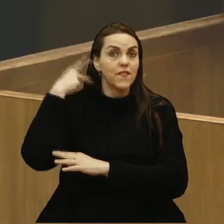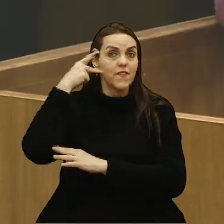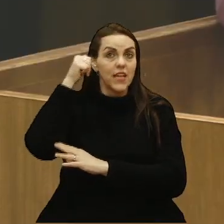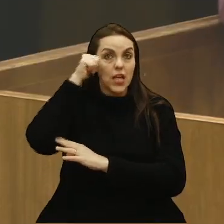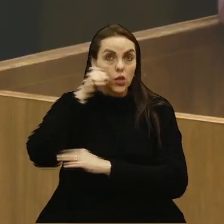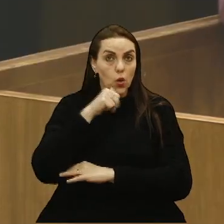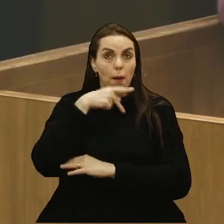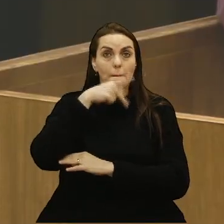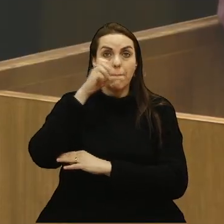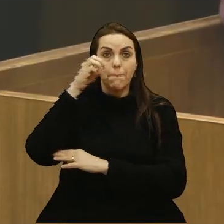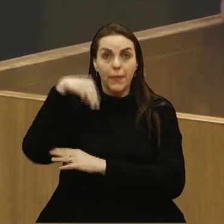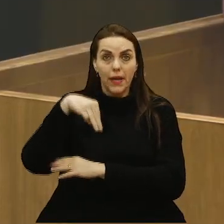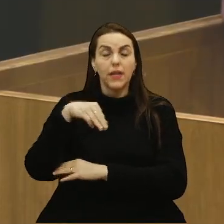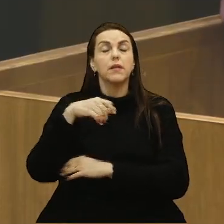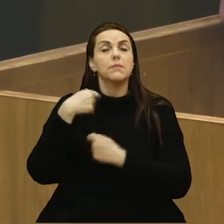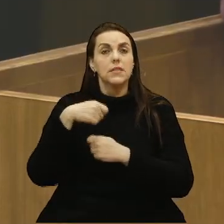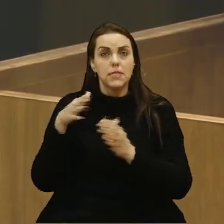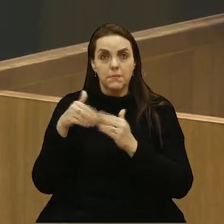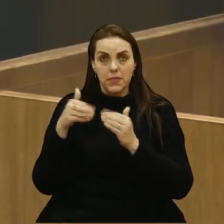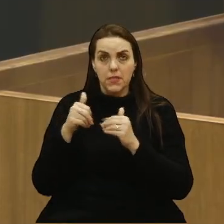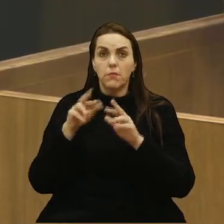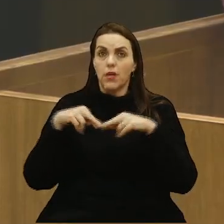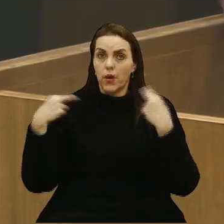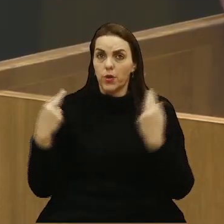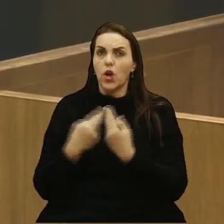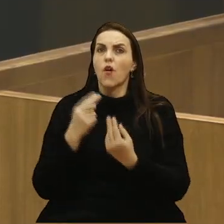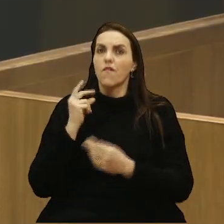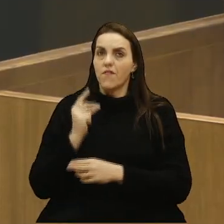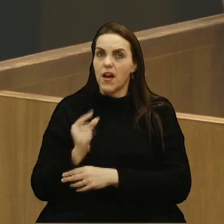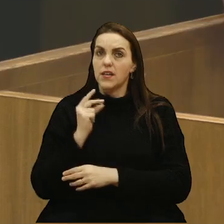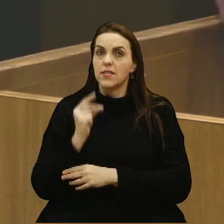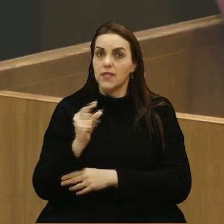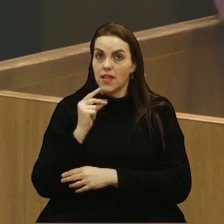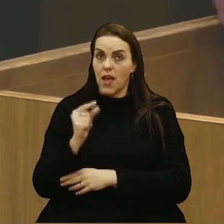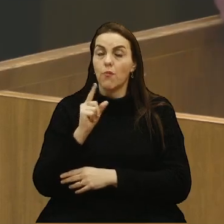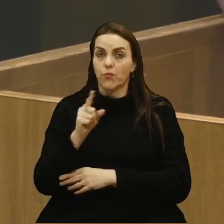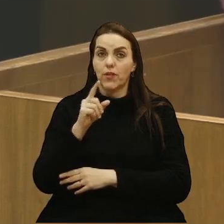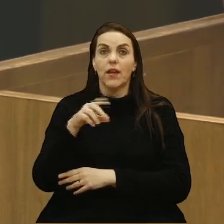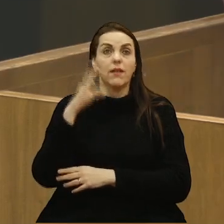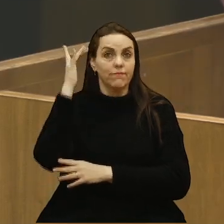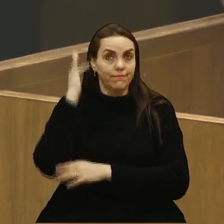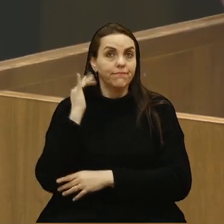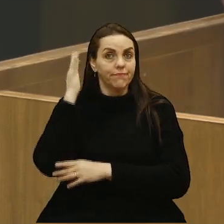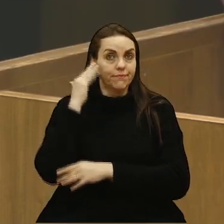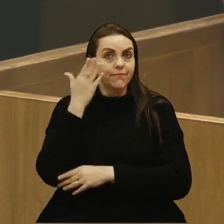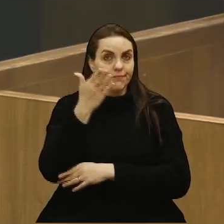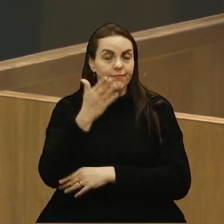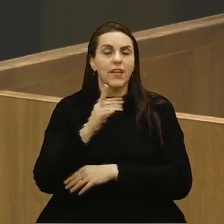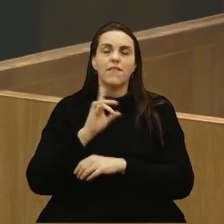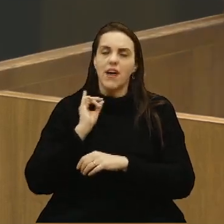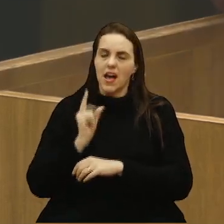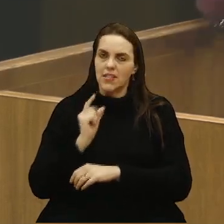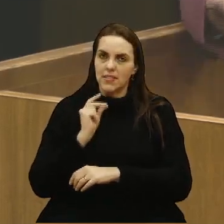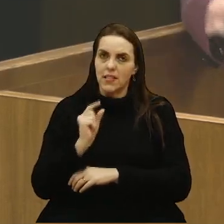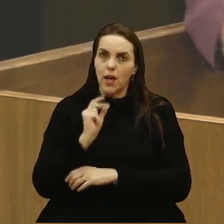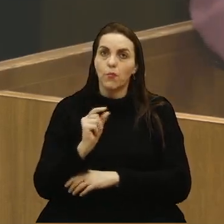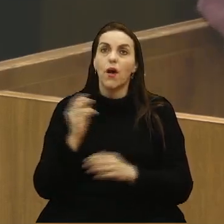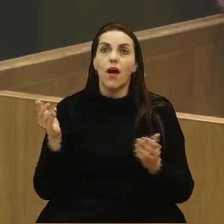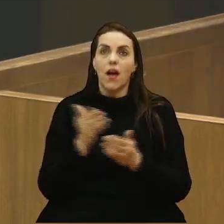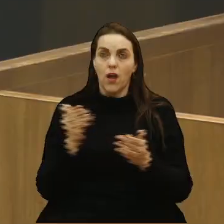estamos pedindo essa audiência faz algum tempo, né, vereadora Daiane? Faz algum tempo. E agora deu problema